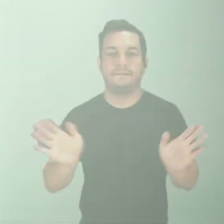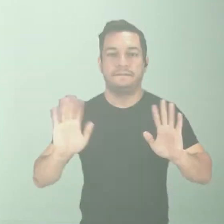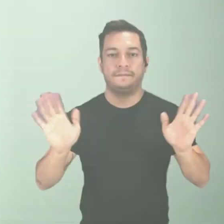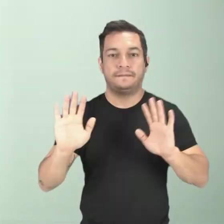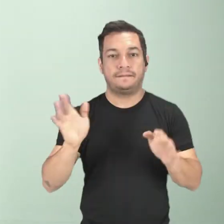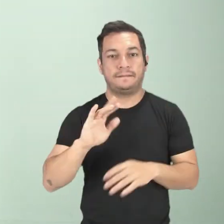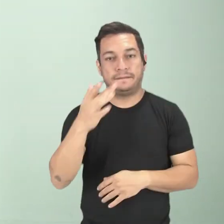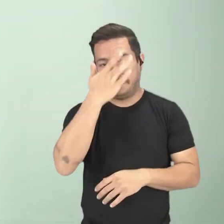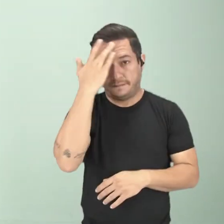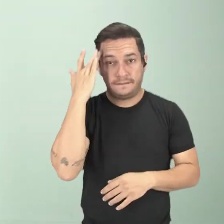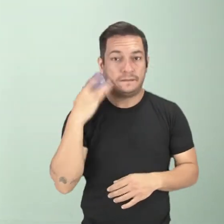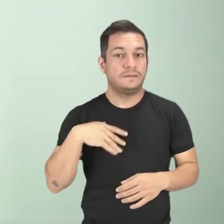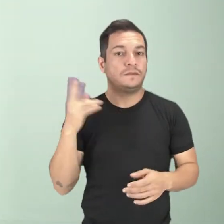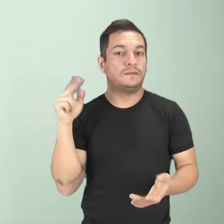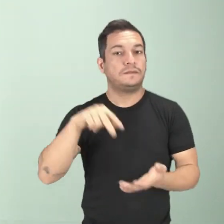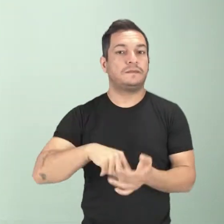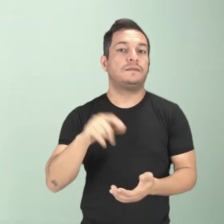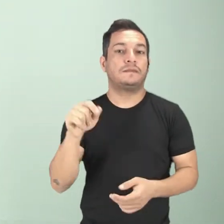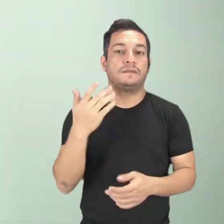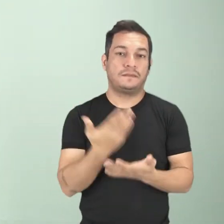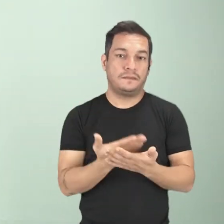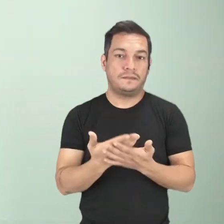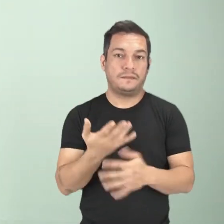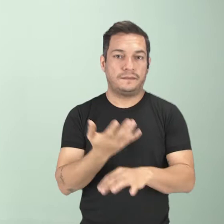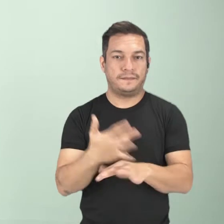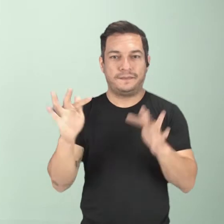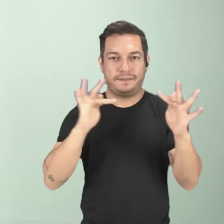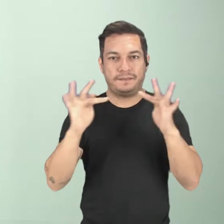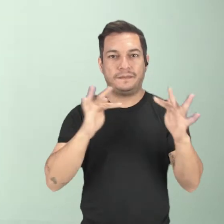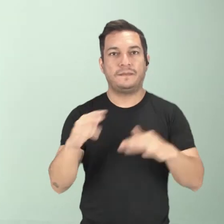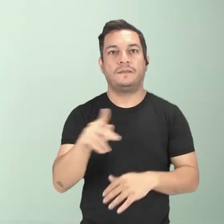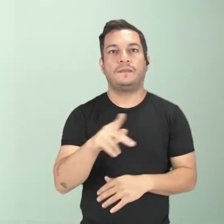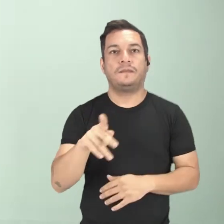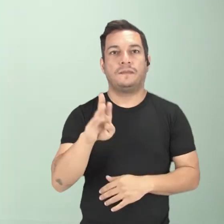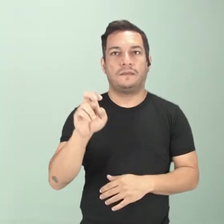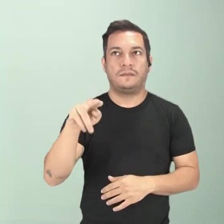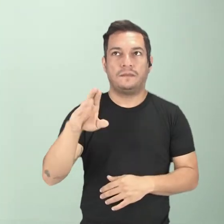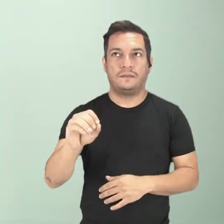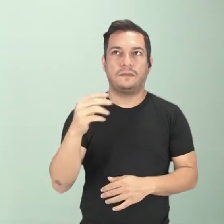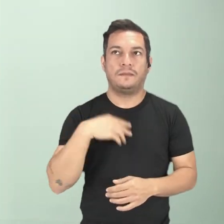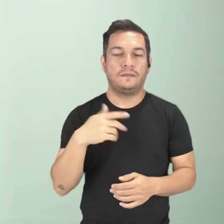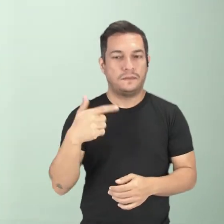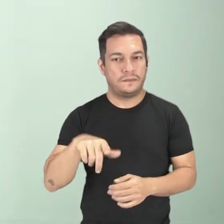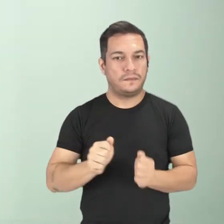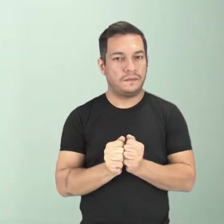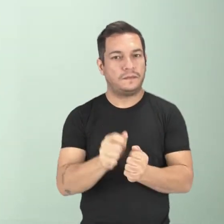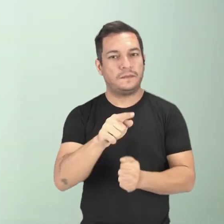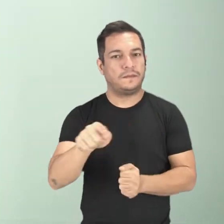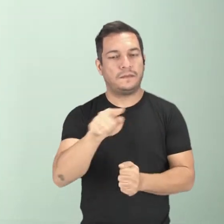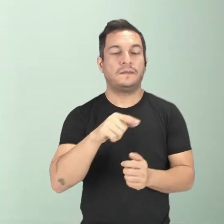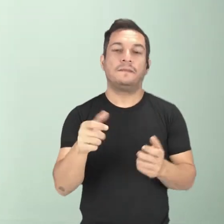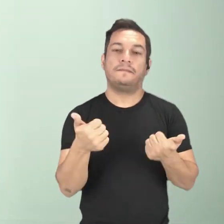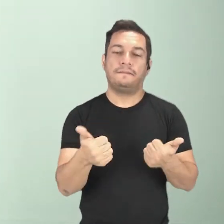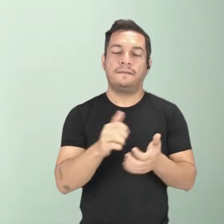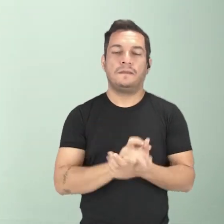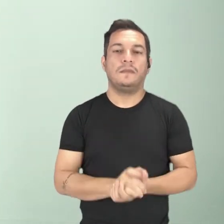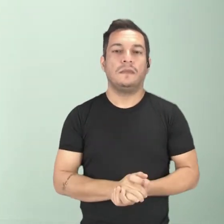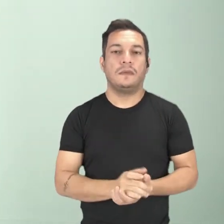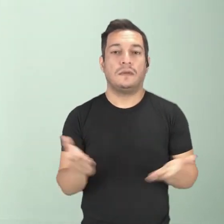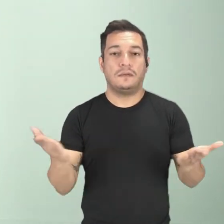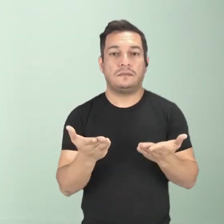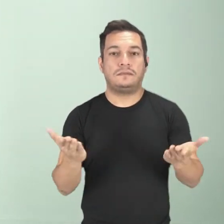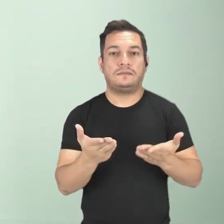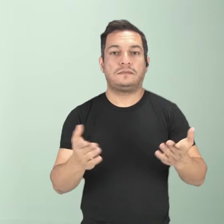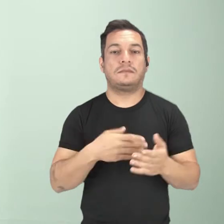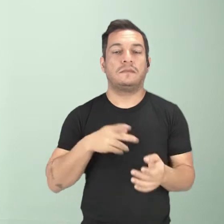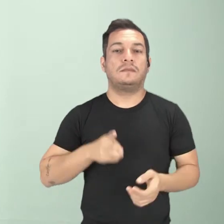Olá pessoal, estamos aqui para mais uma aula de física. Professor Bruno aqui com vocês novamente, tá ok? E aí hoje nós